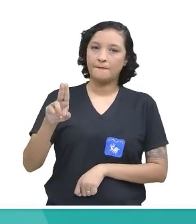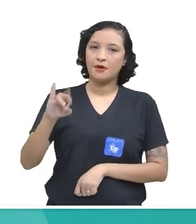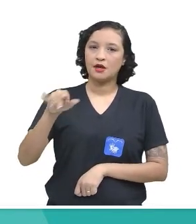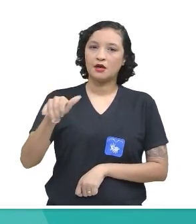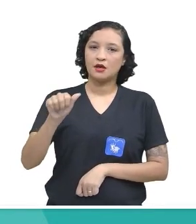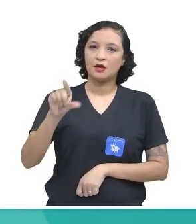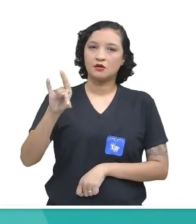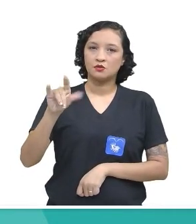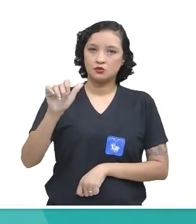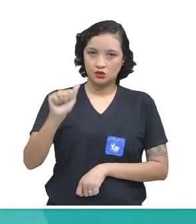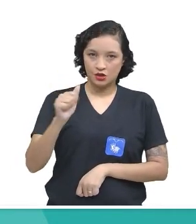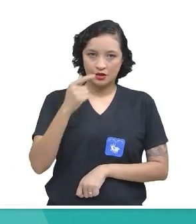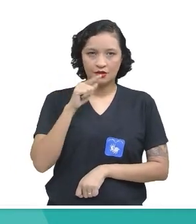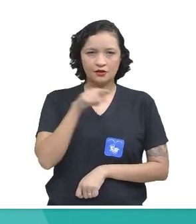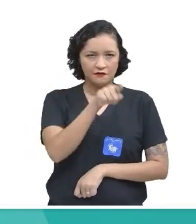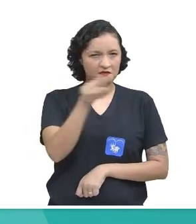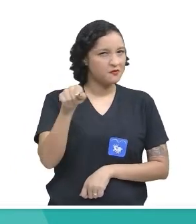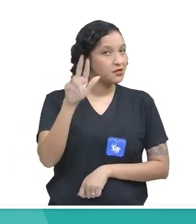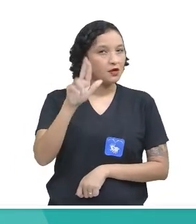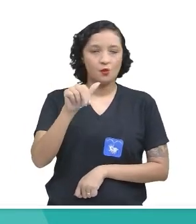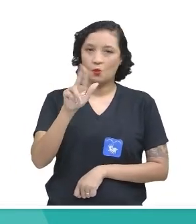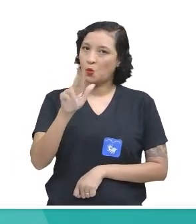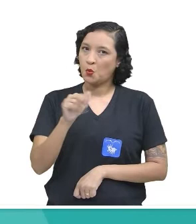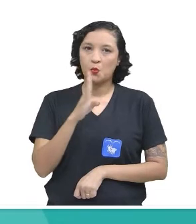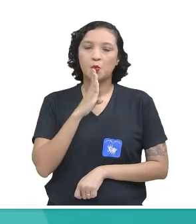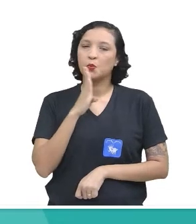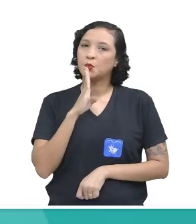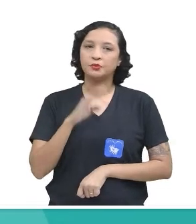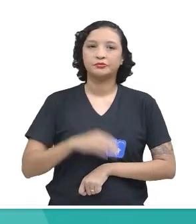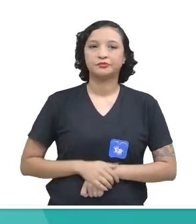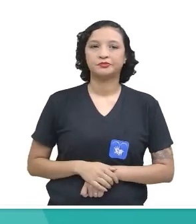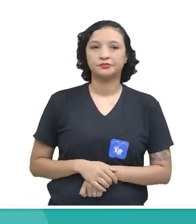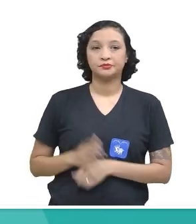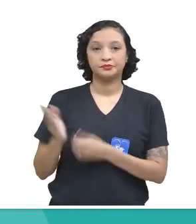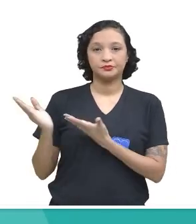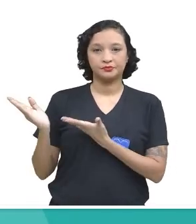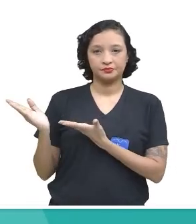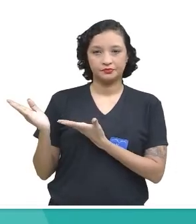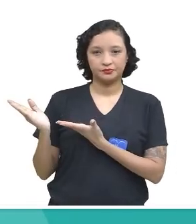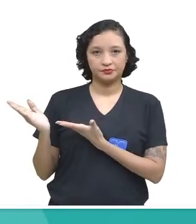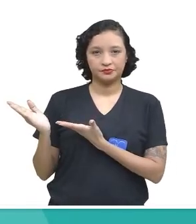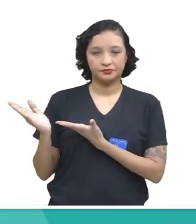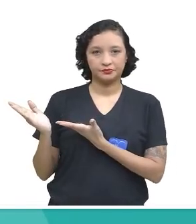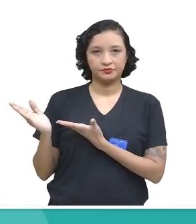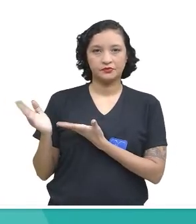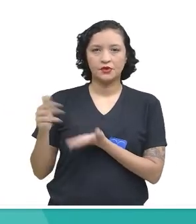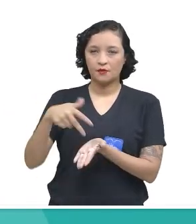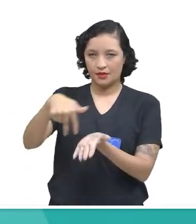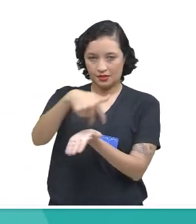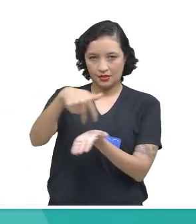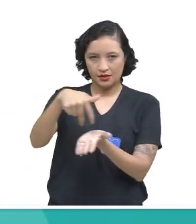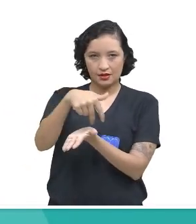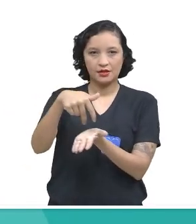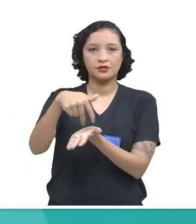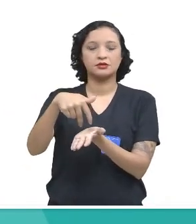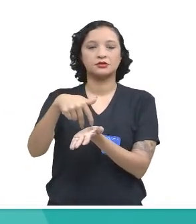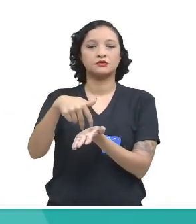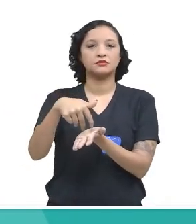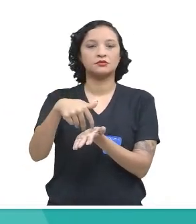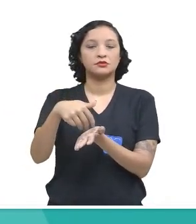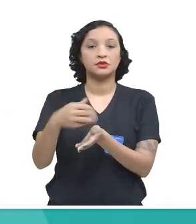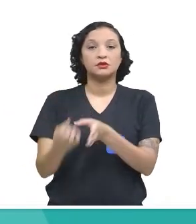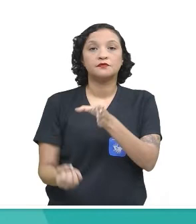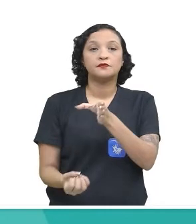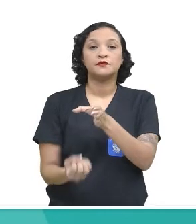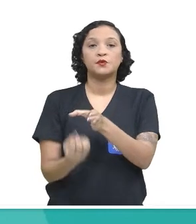Acho que essa vocês nunca ouviram falar. Então a marujada, assim como todas as outras danças, né, elas tiveram a sua